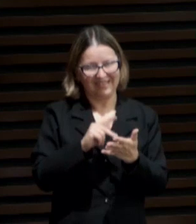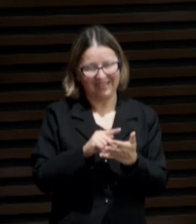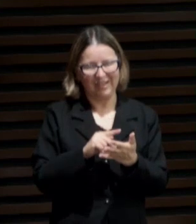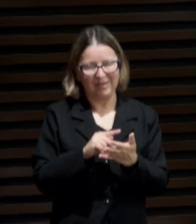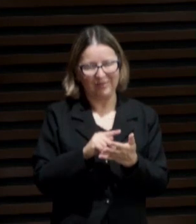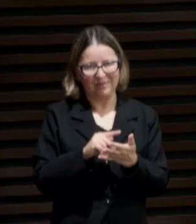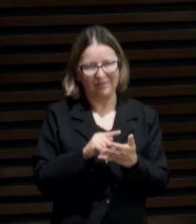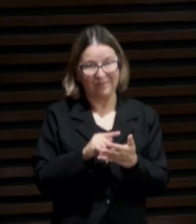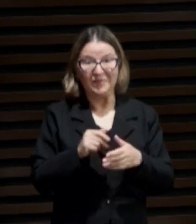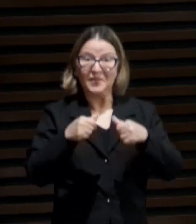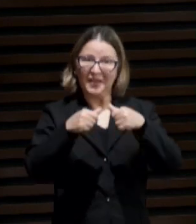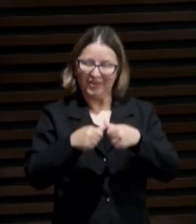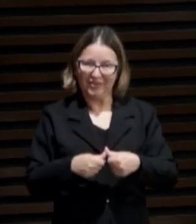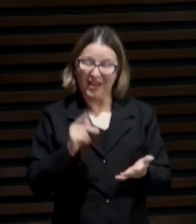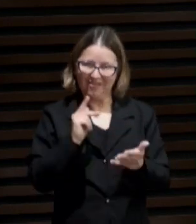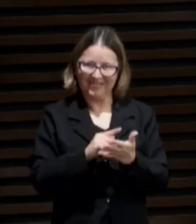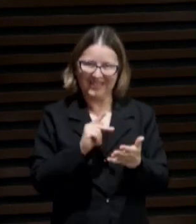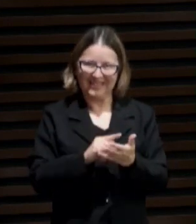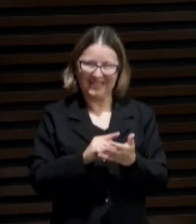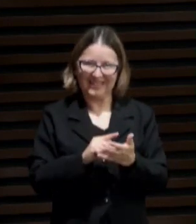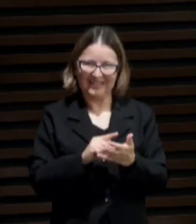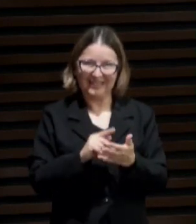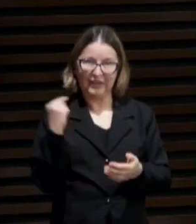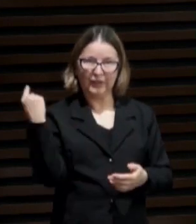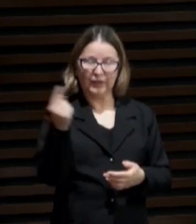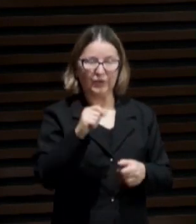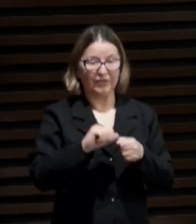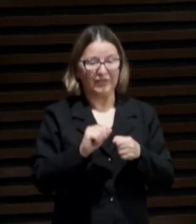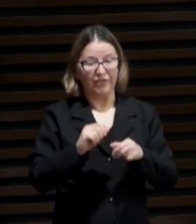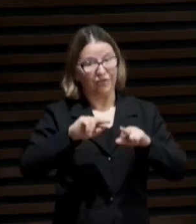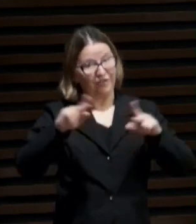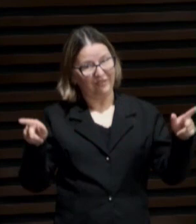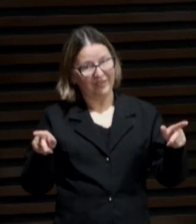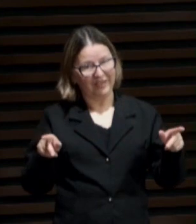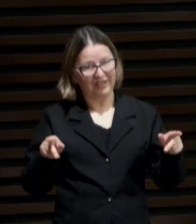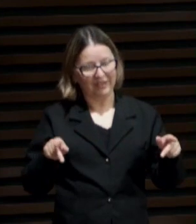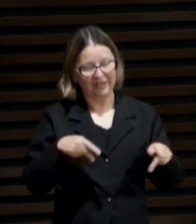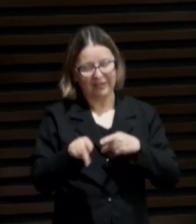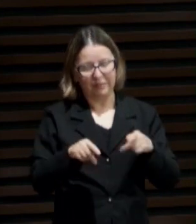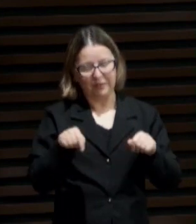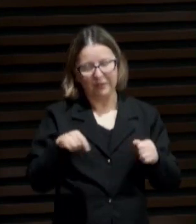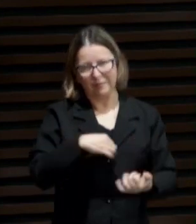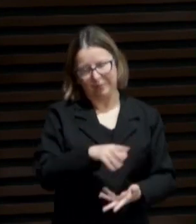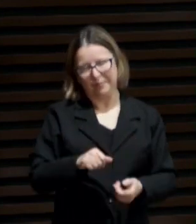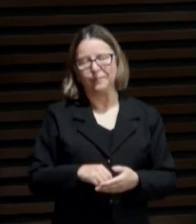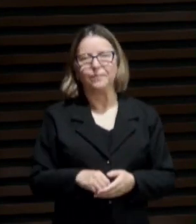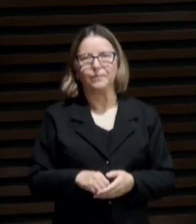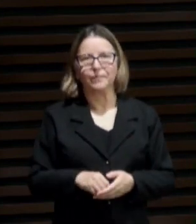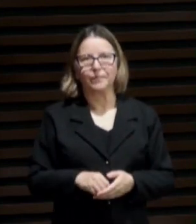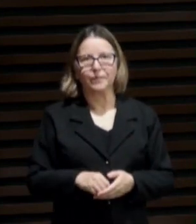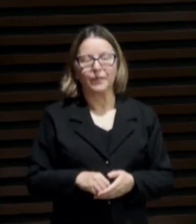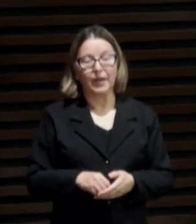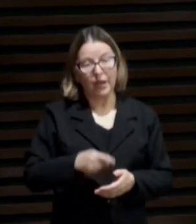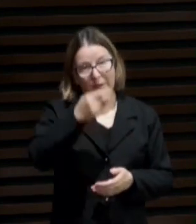É justamente isso, a verdade que nos distingue dos demais. Um homem que foi tornado